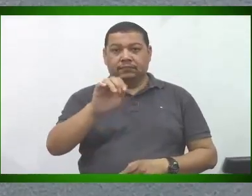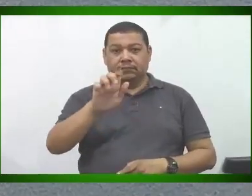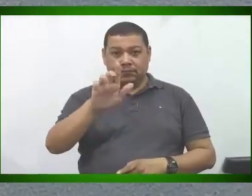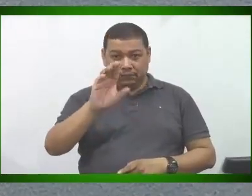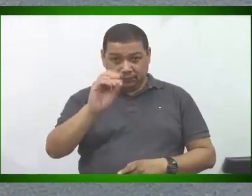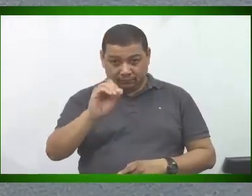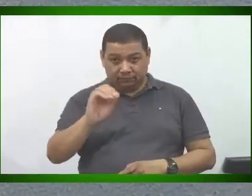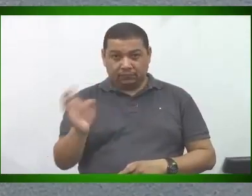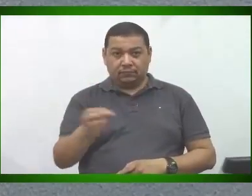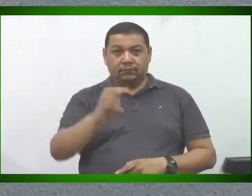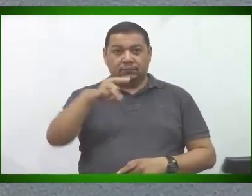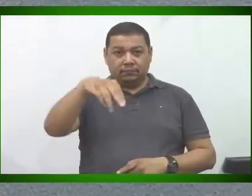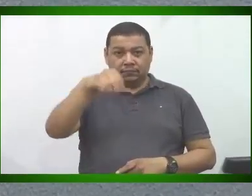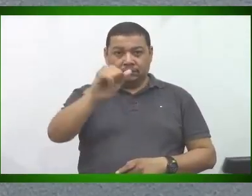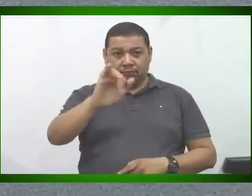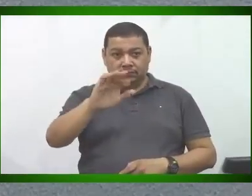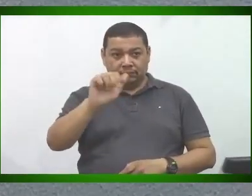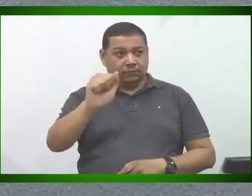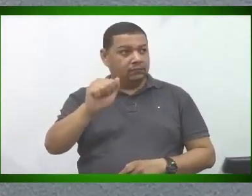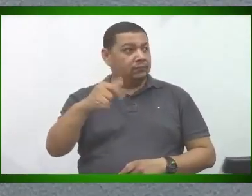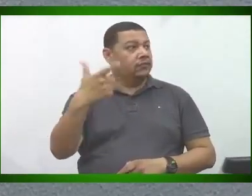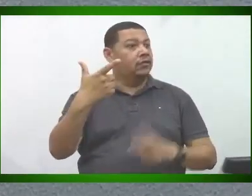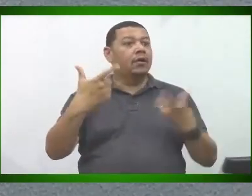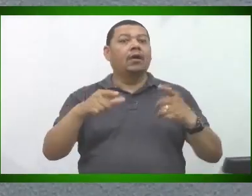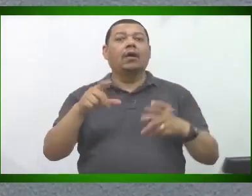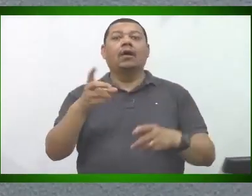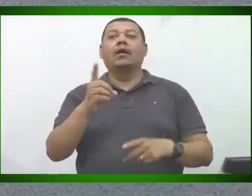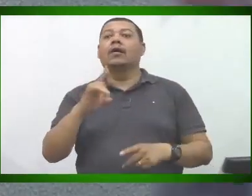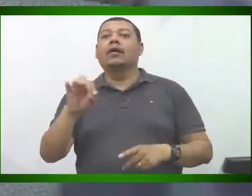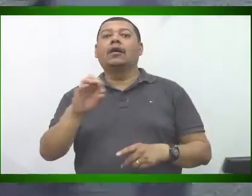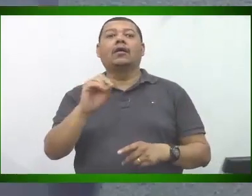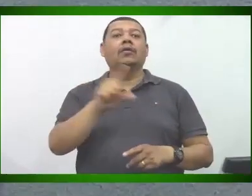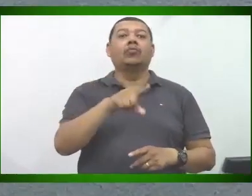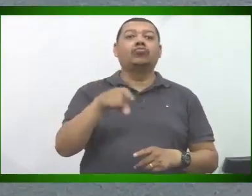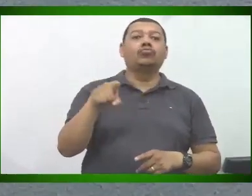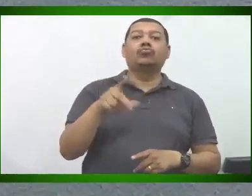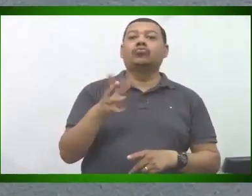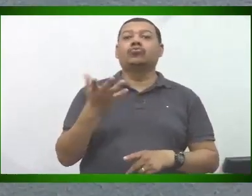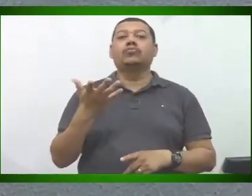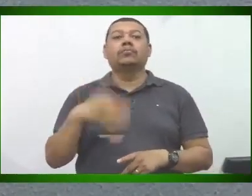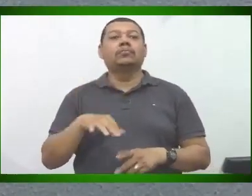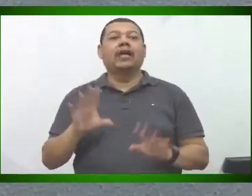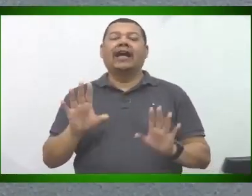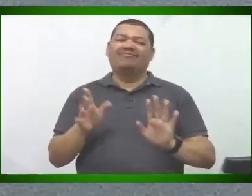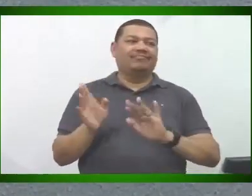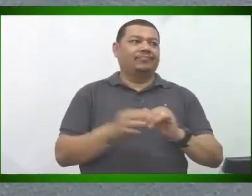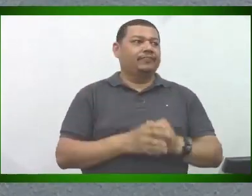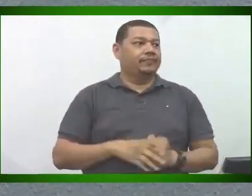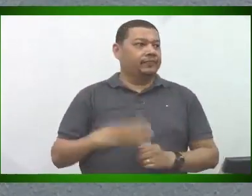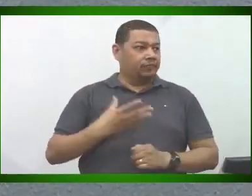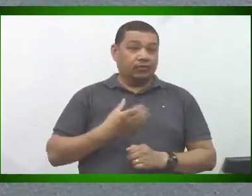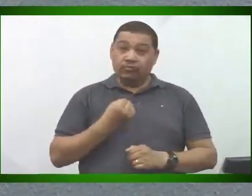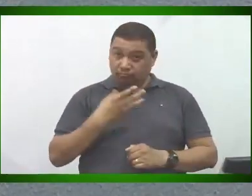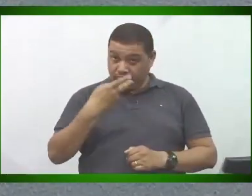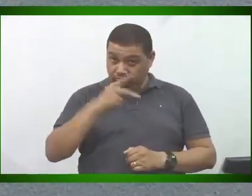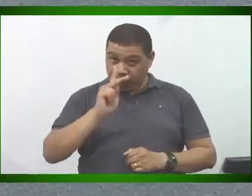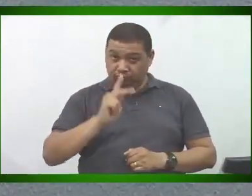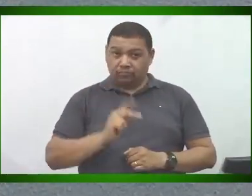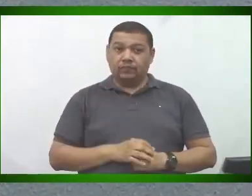TV Alamanda. Cadê o Diego? Acabei de ver o Diego por aí. Quero aqui, Diego,